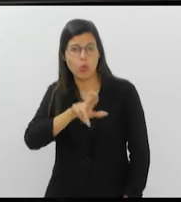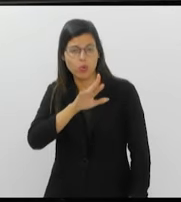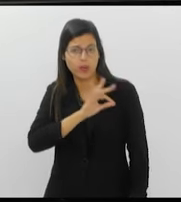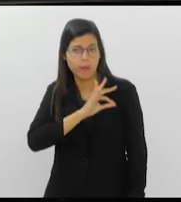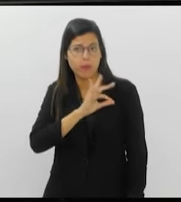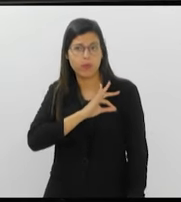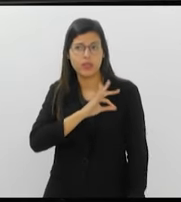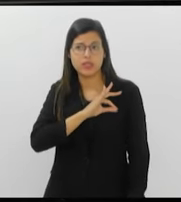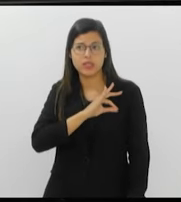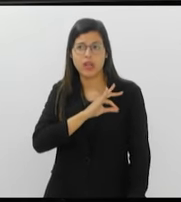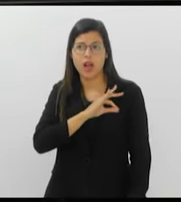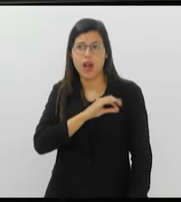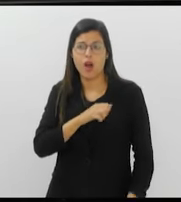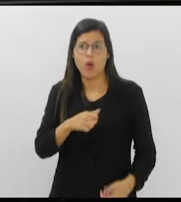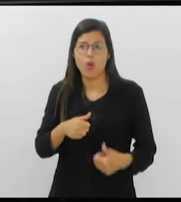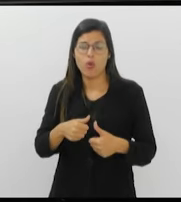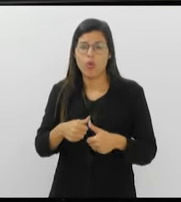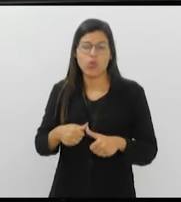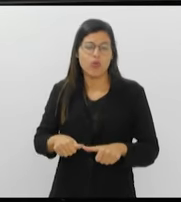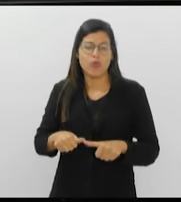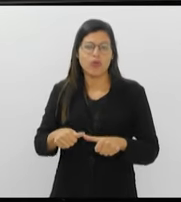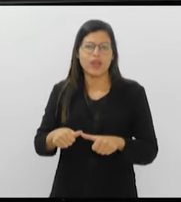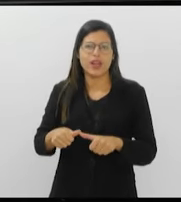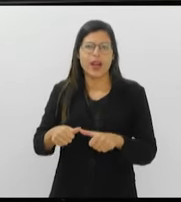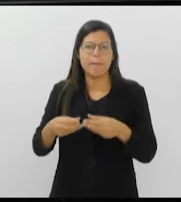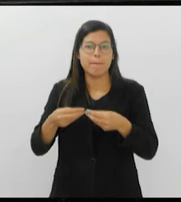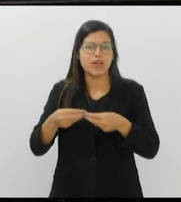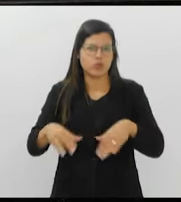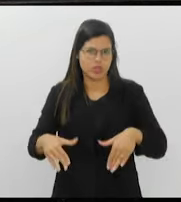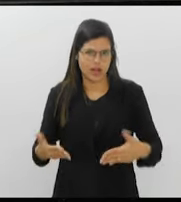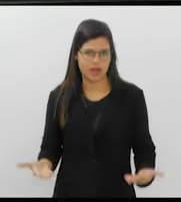não mais ficam em desvantagem.